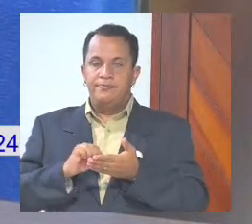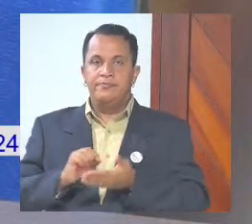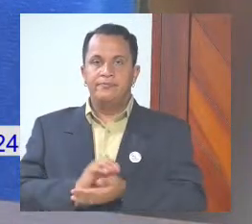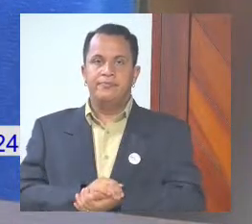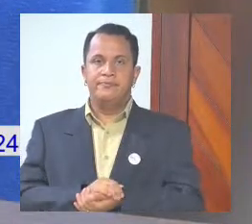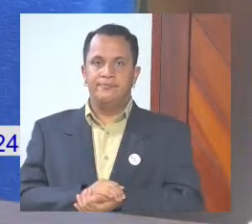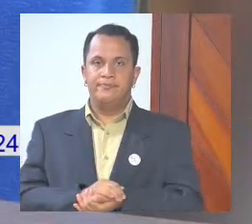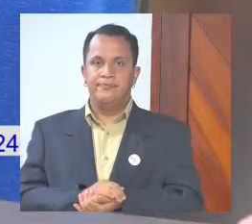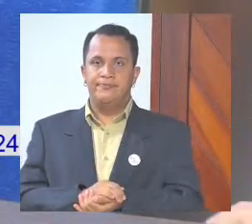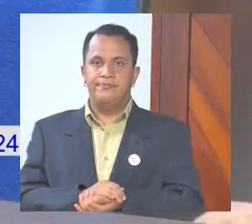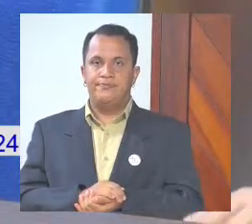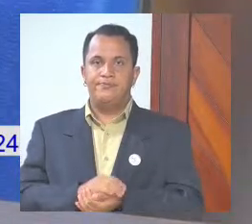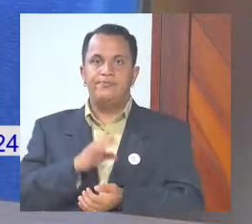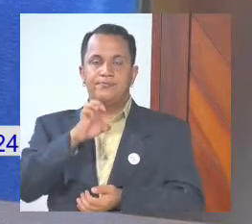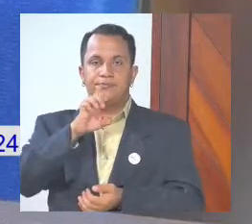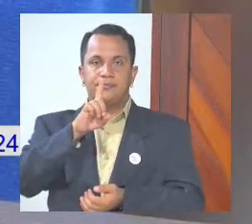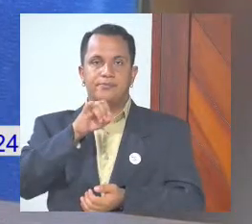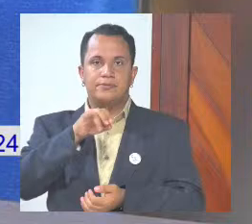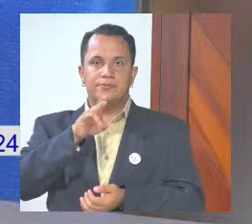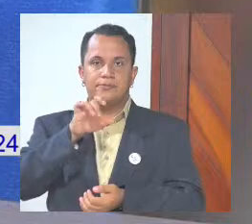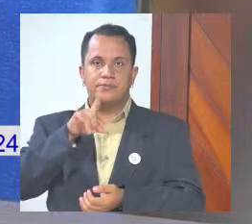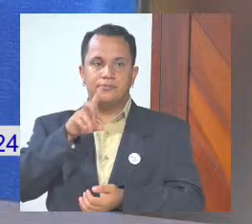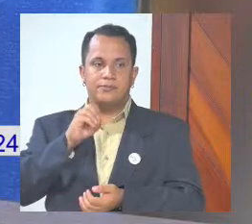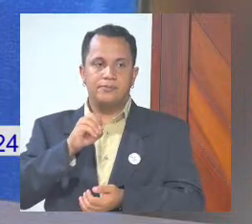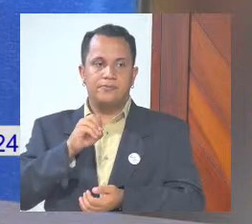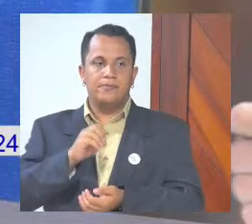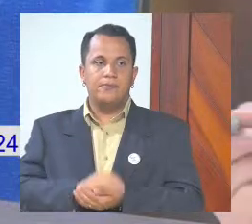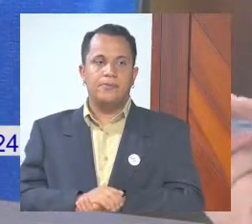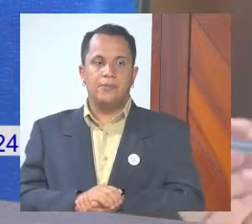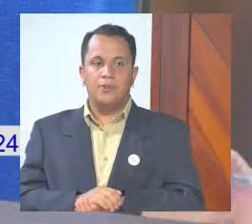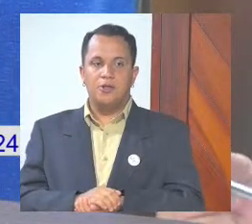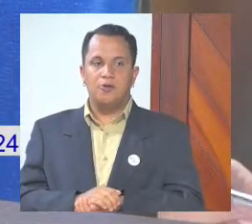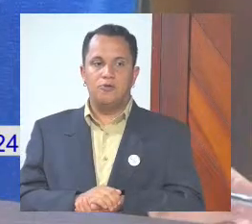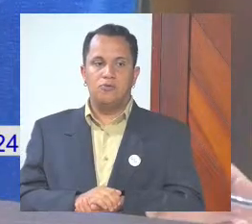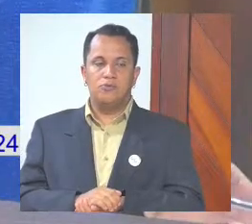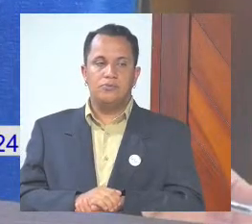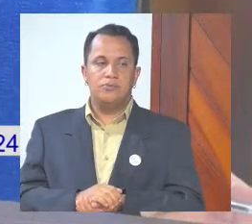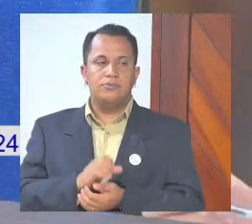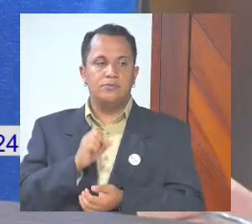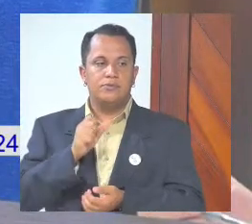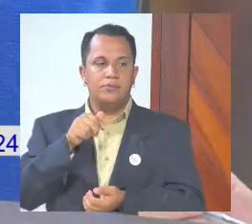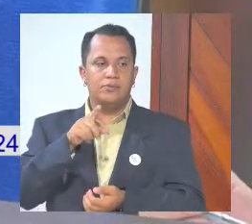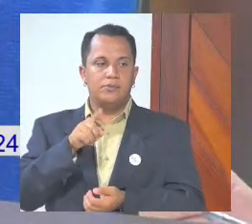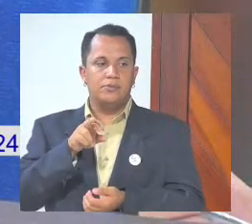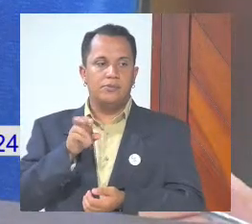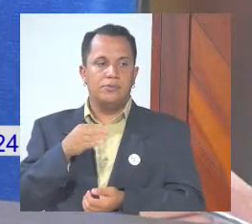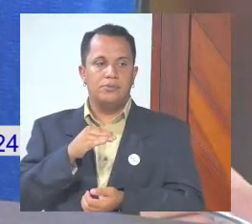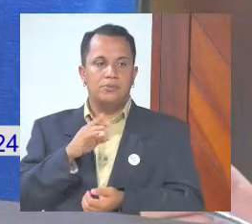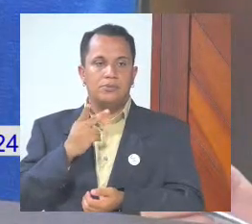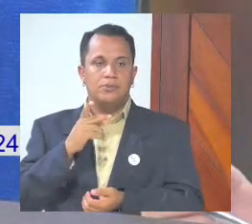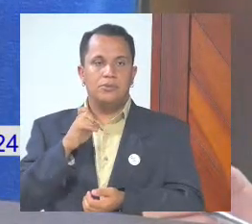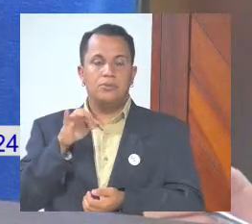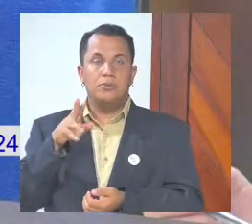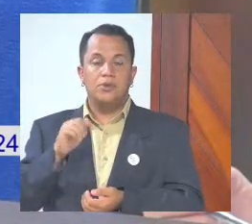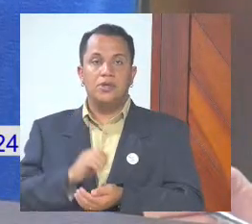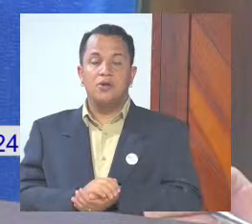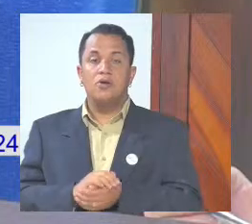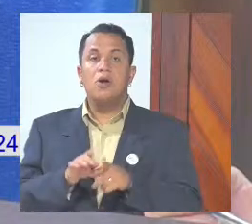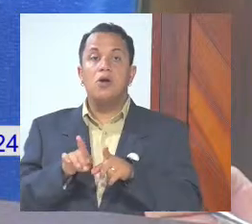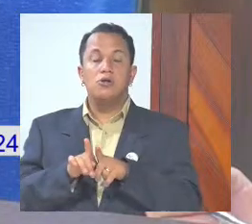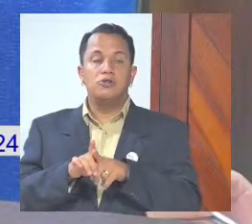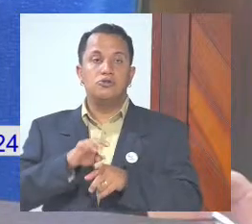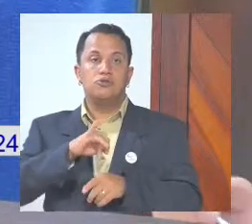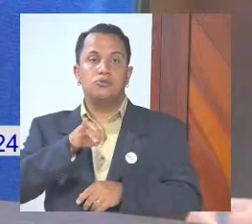infra-assinados Ednildo dos Santos Soares Rodrigues, Sandro Henrique Lima e José Albino